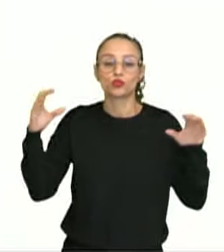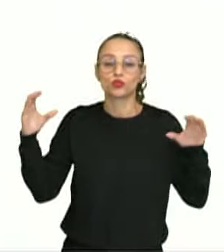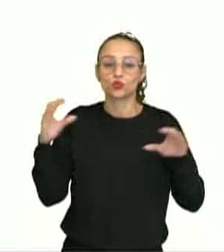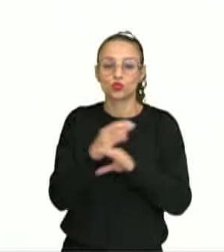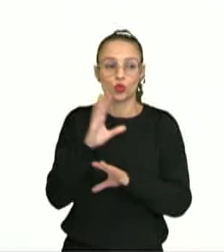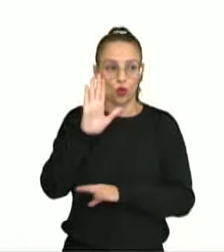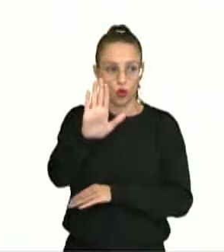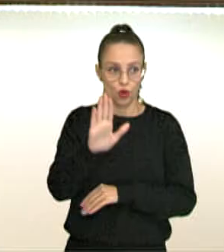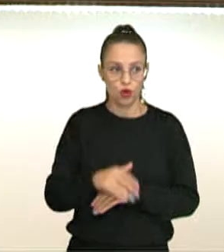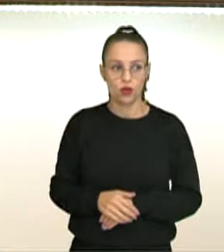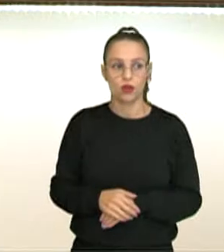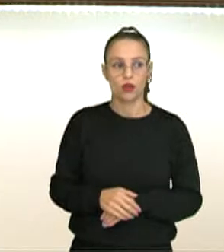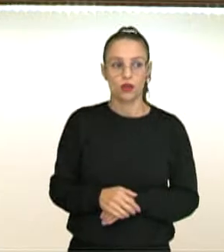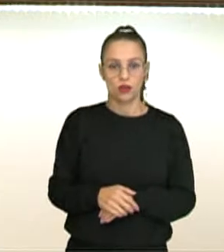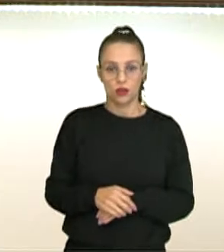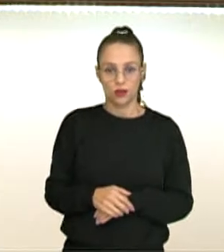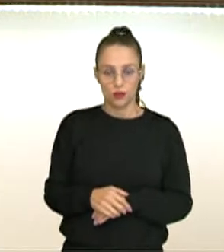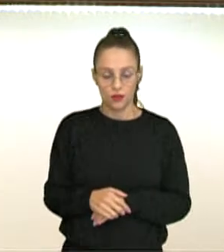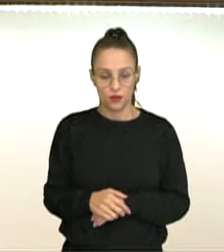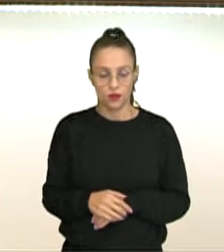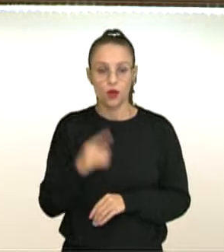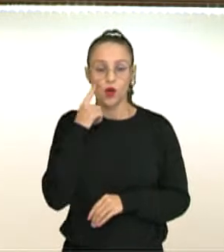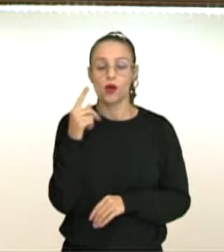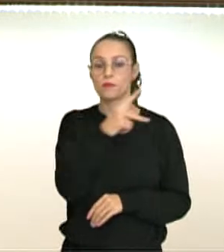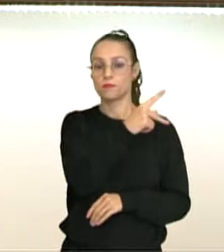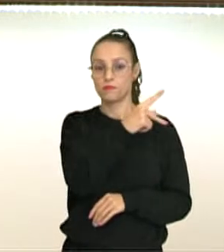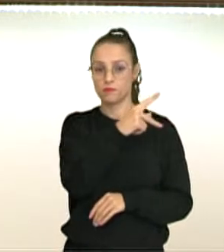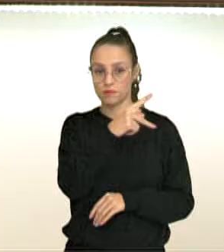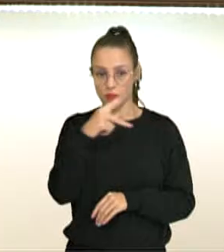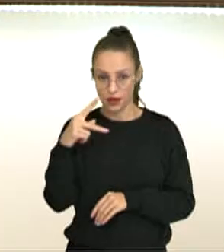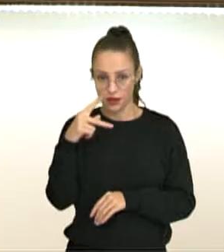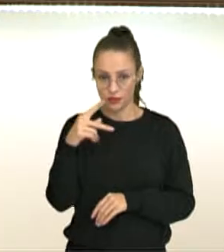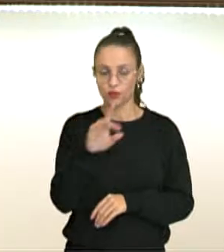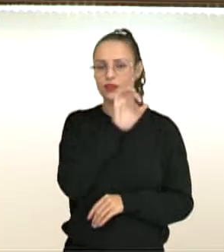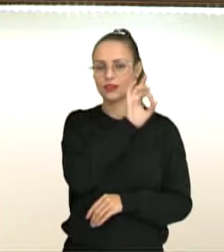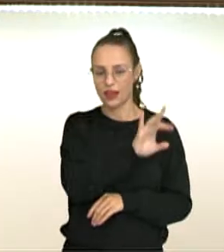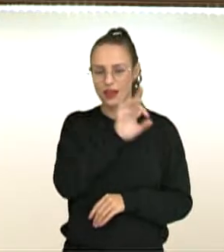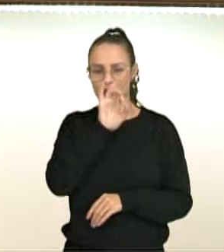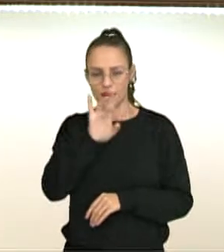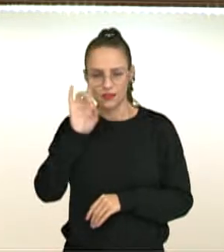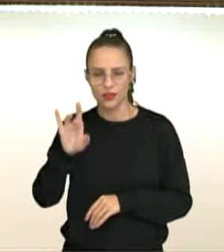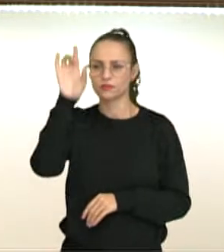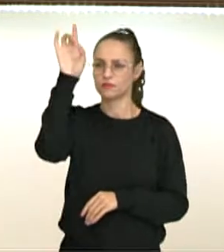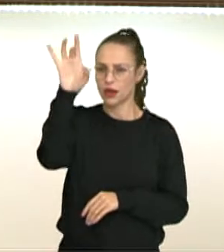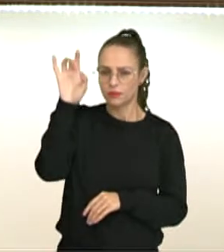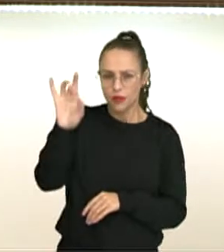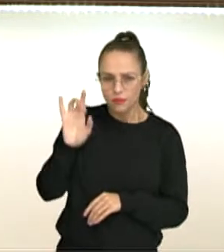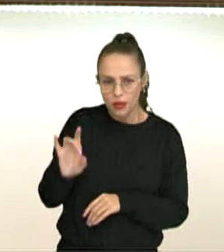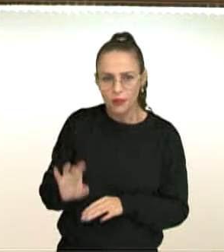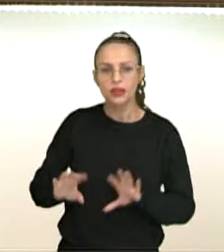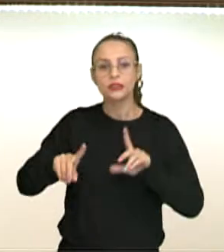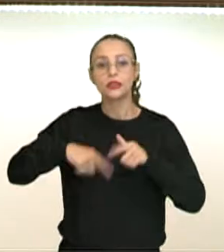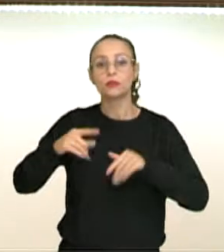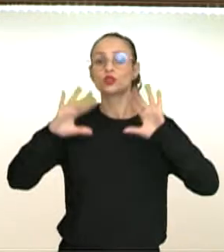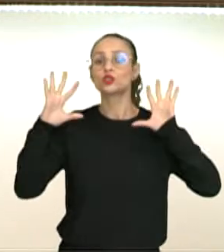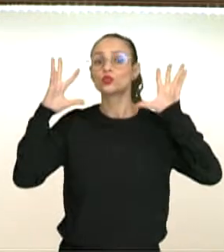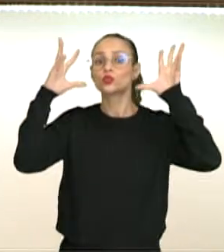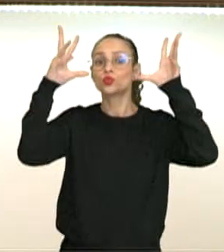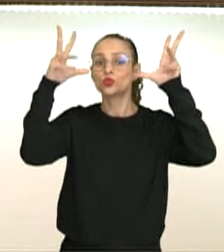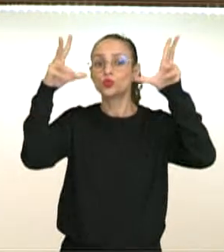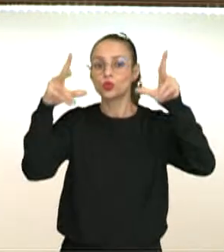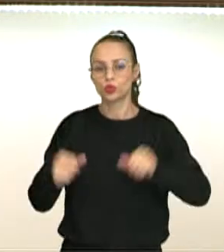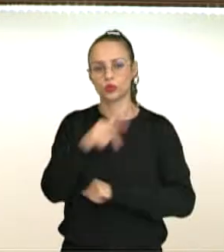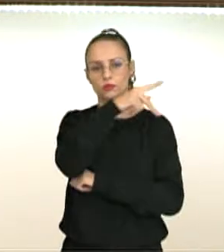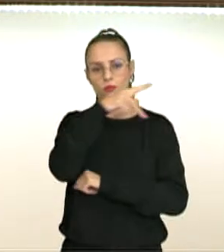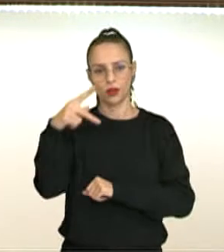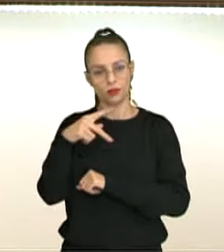ó, parágrafo a parágrafo. Depois, todos os parágrafos, de modo